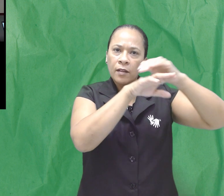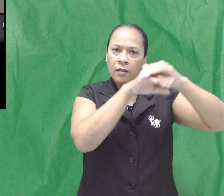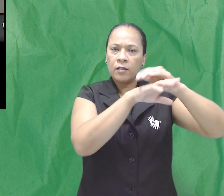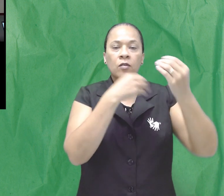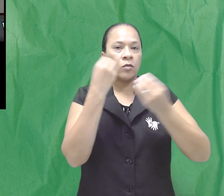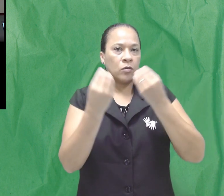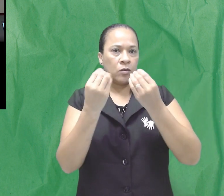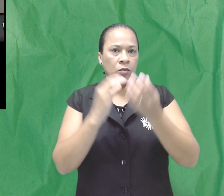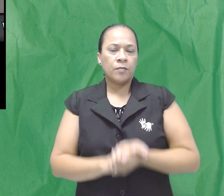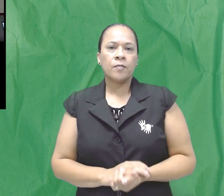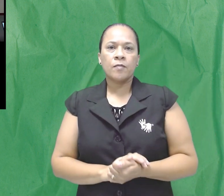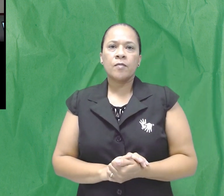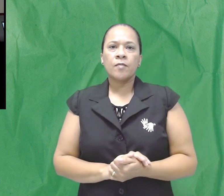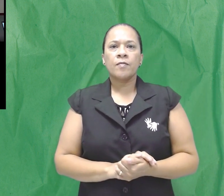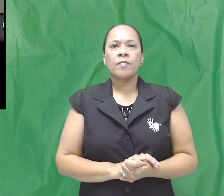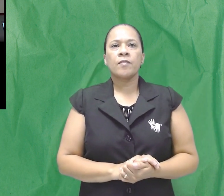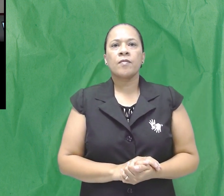dessa videoaula, então,